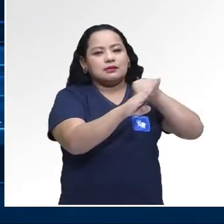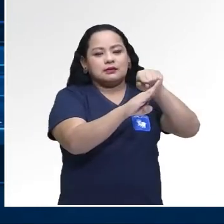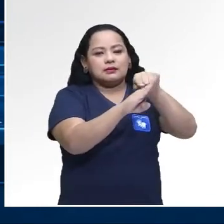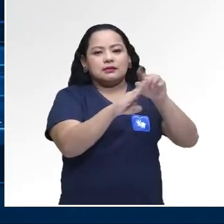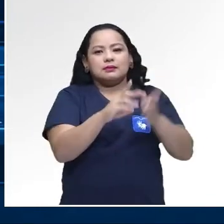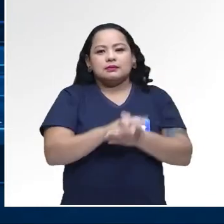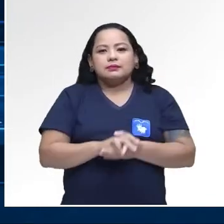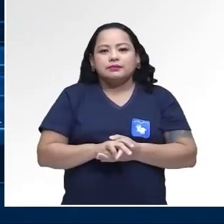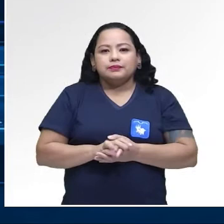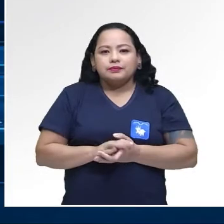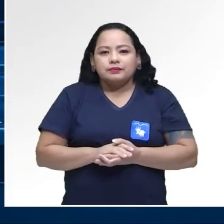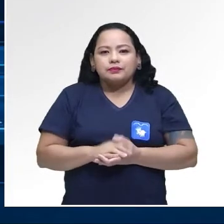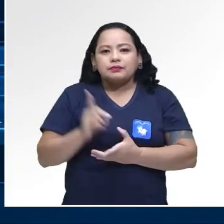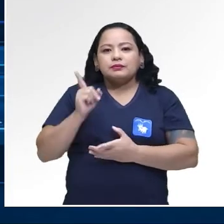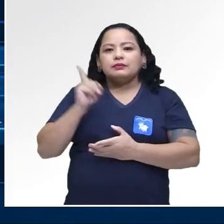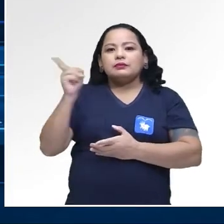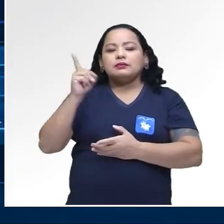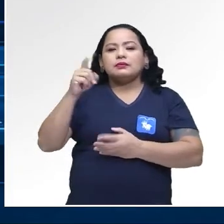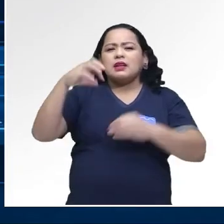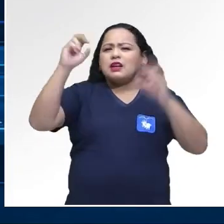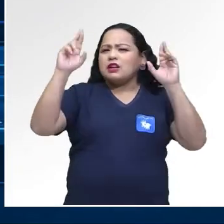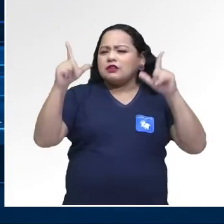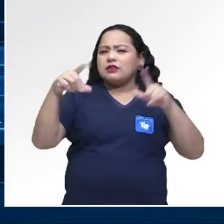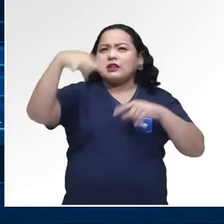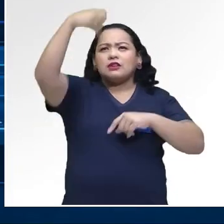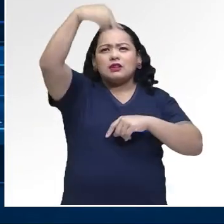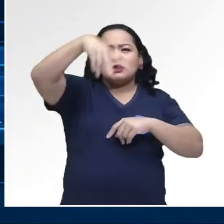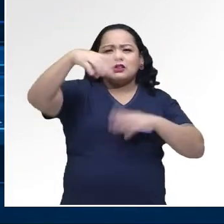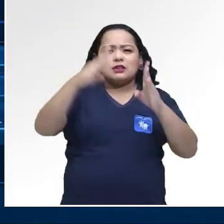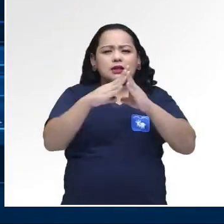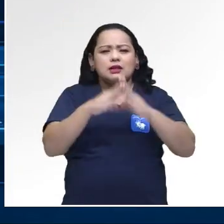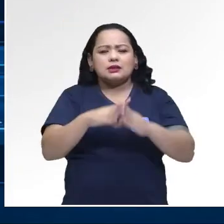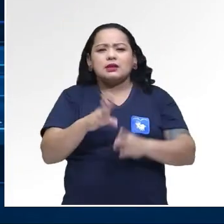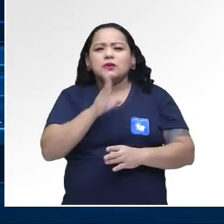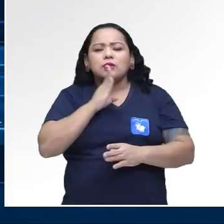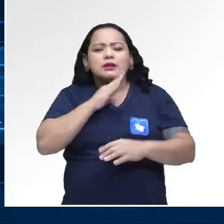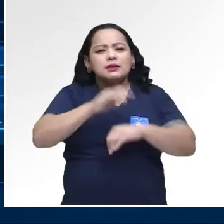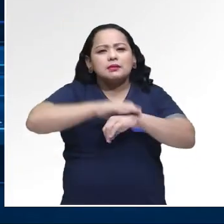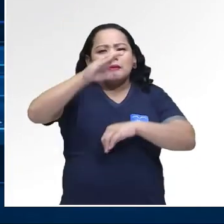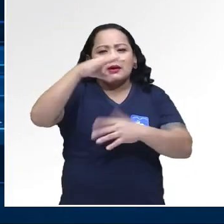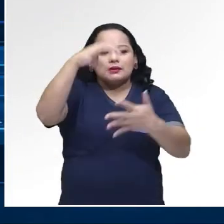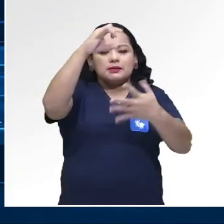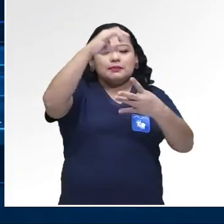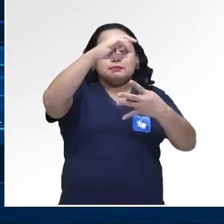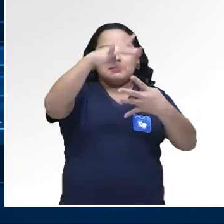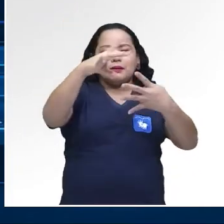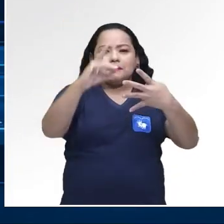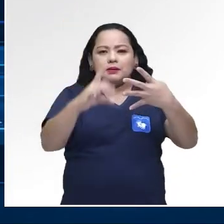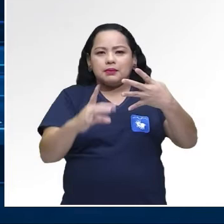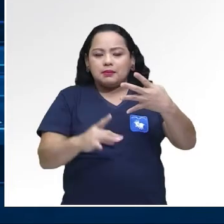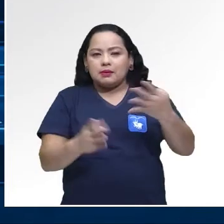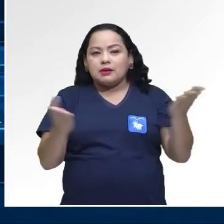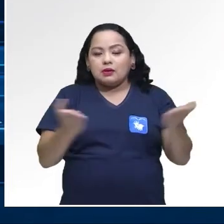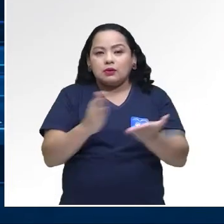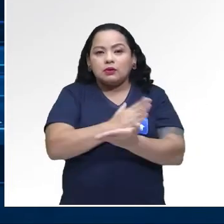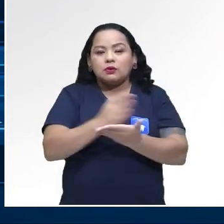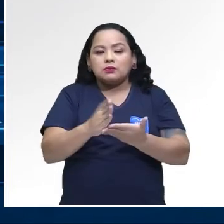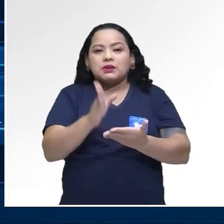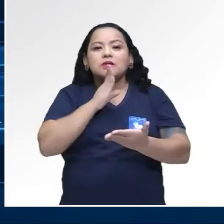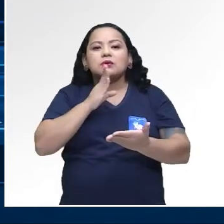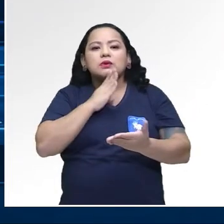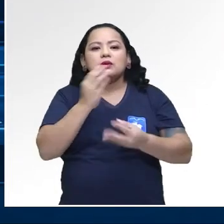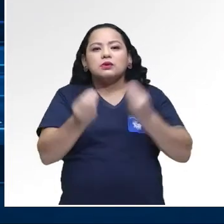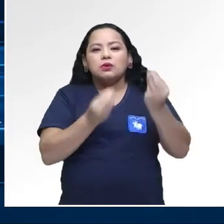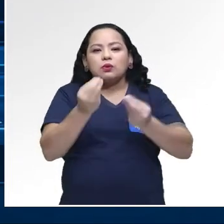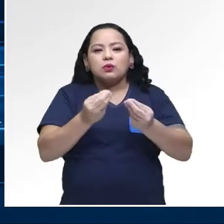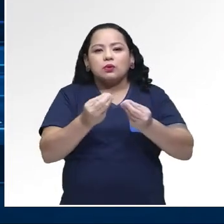são diferentes fontes de energia, e aí a gente vai conhecer um pouquinho mais sobre cada uma delas. Vamos iniciar conhecendo sobre a